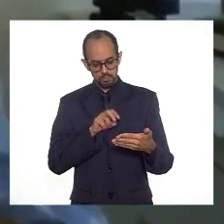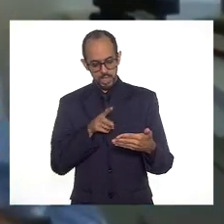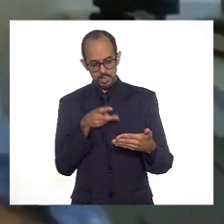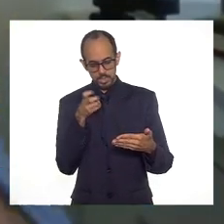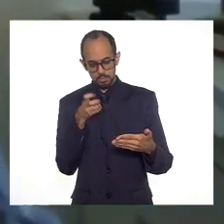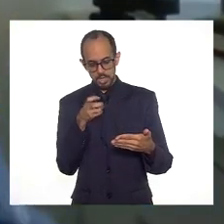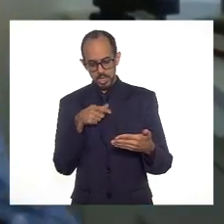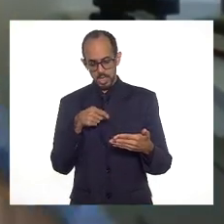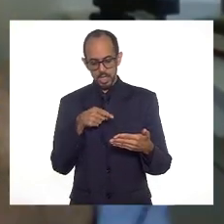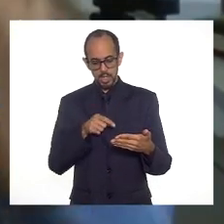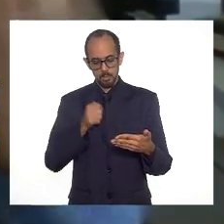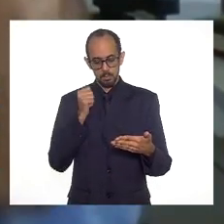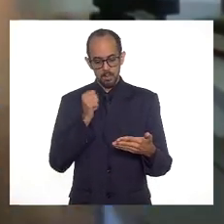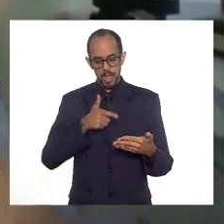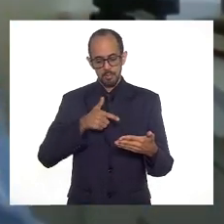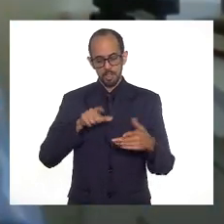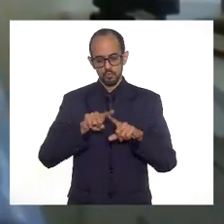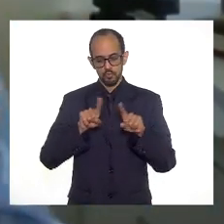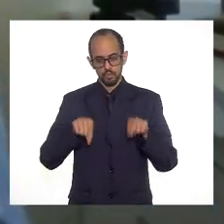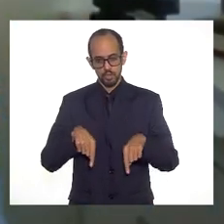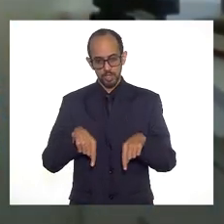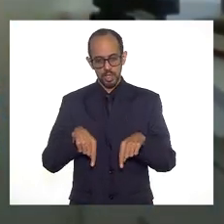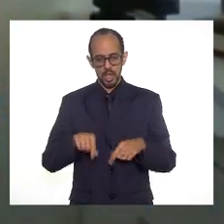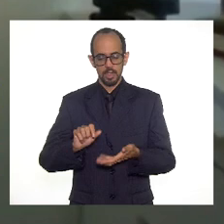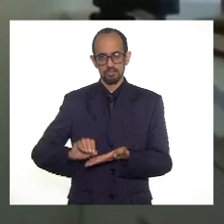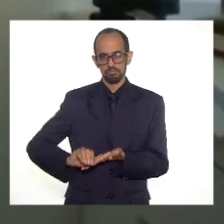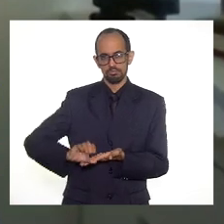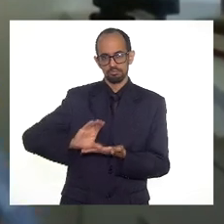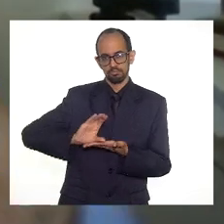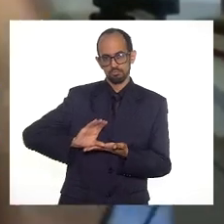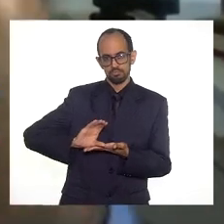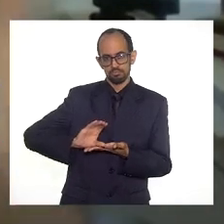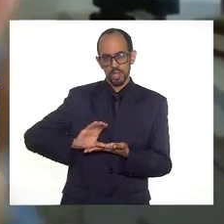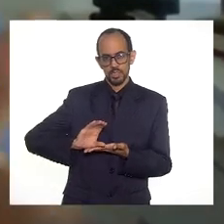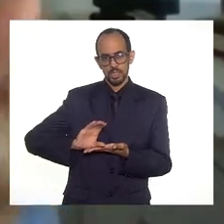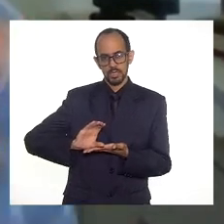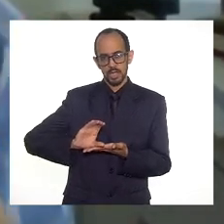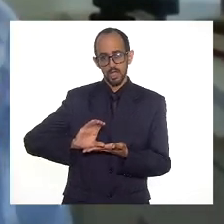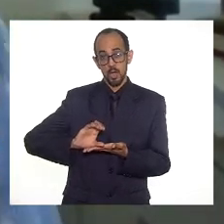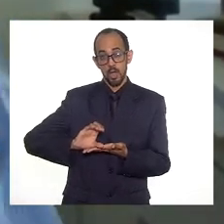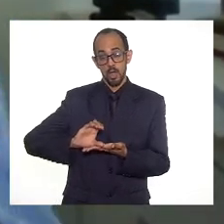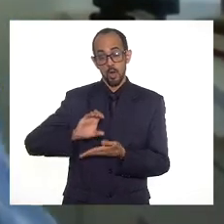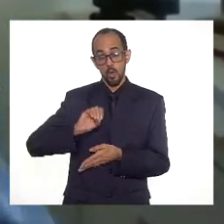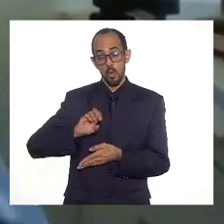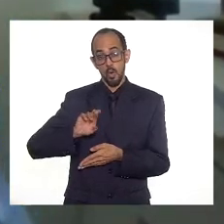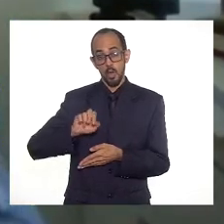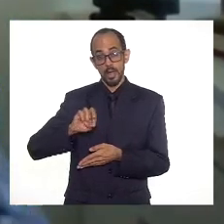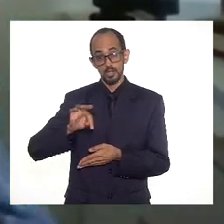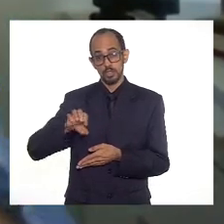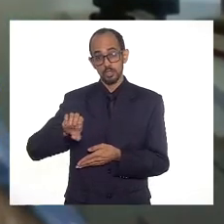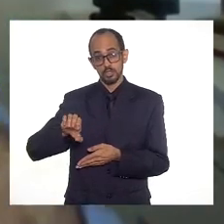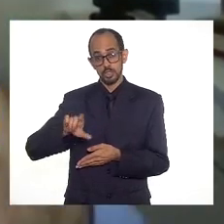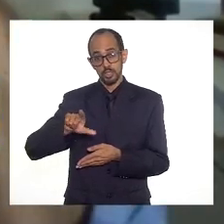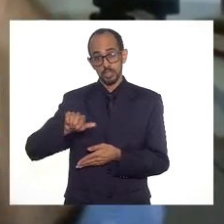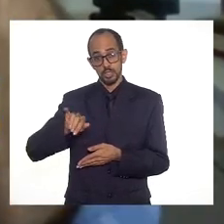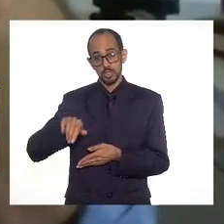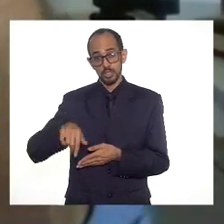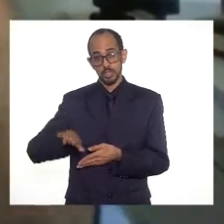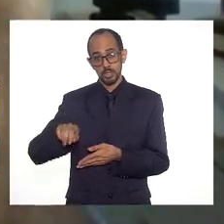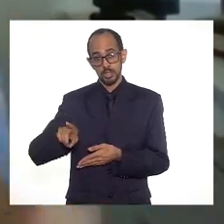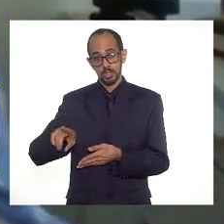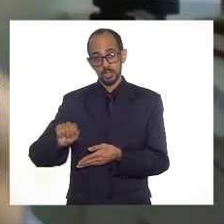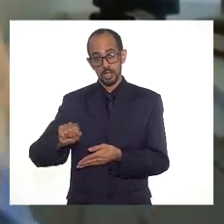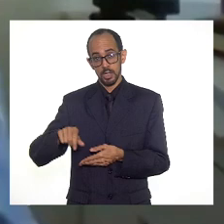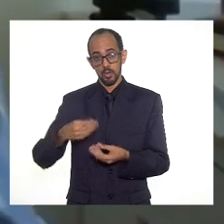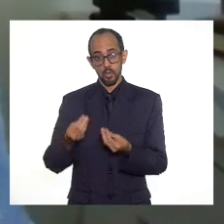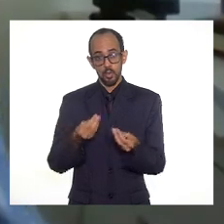pagamento de pessoal e receita corrente líquida. É verificar como é que está a dívida